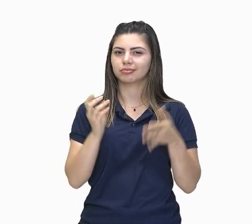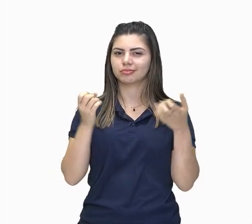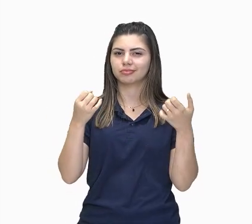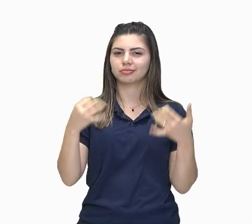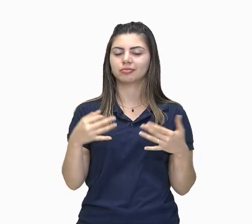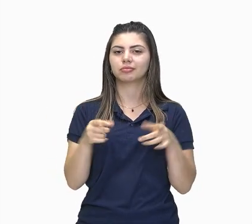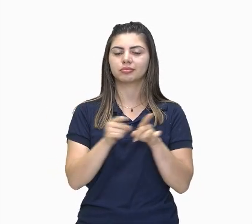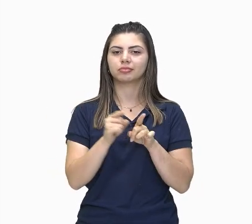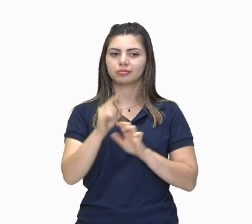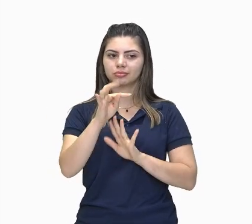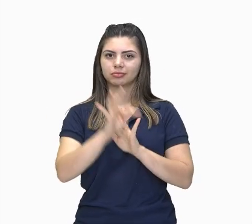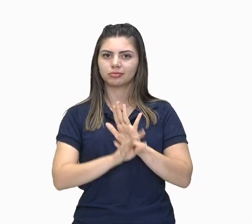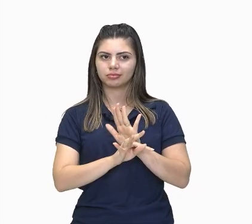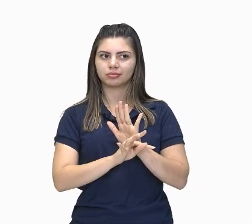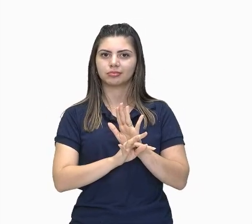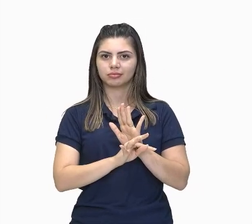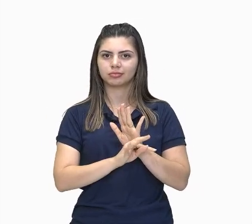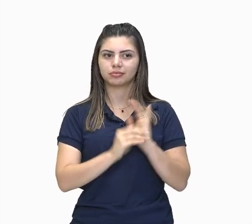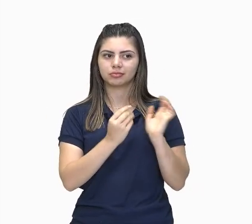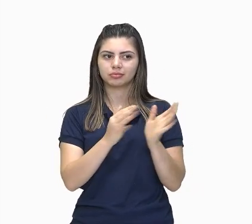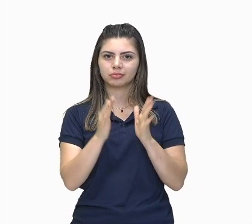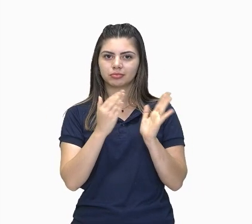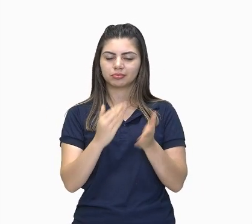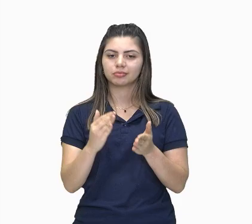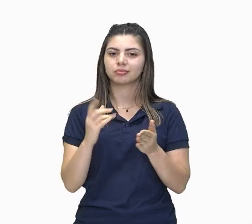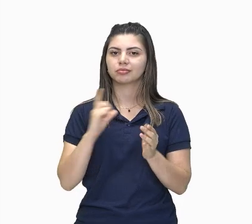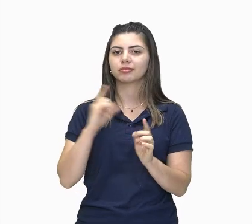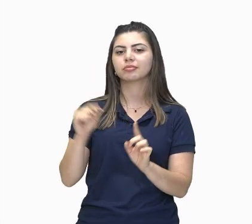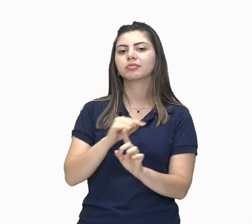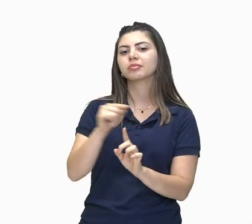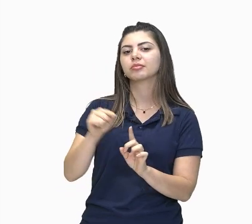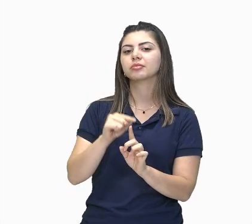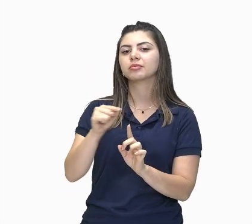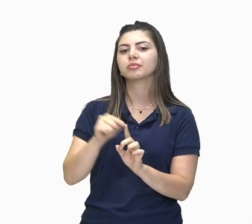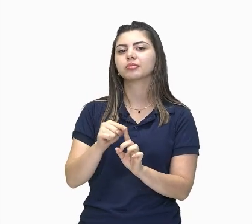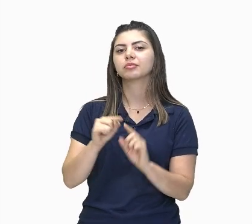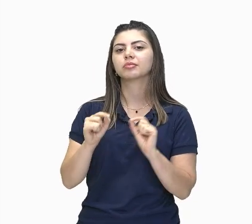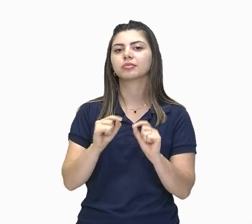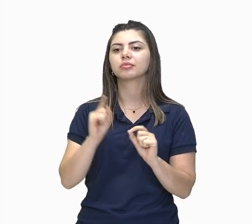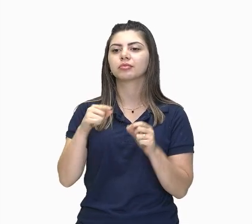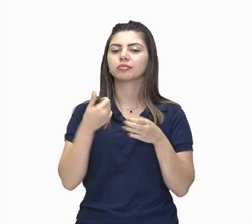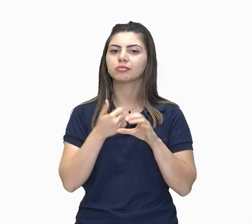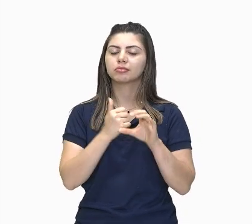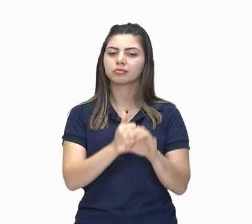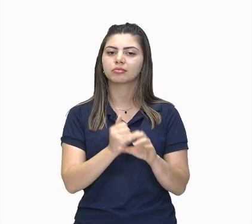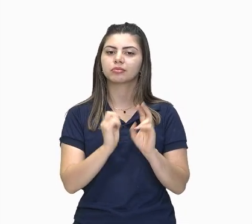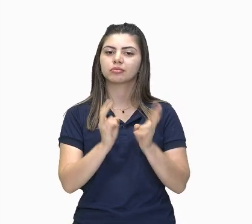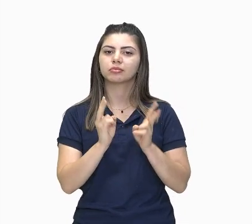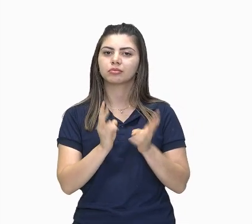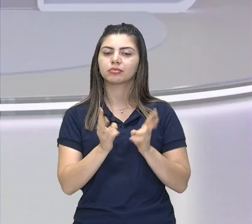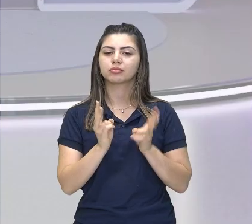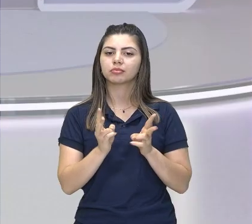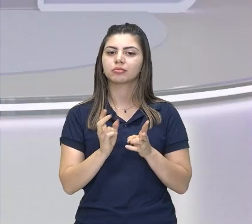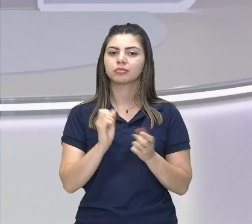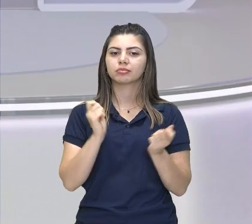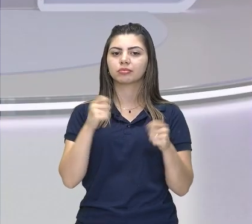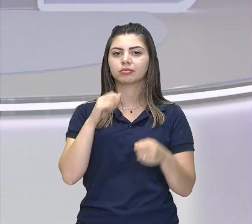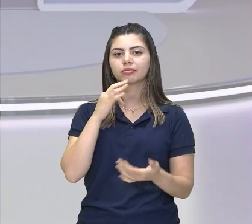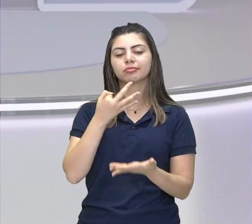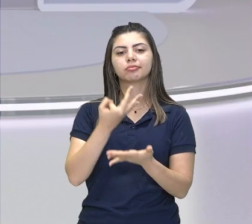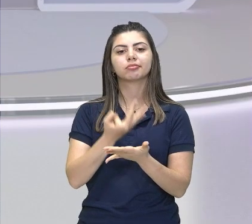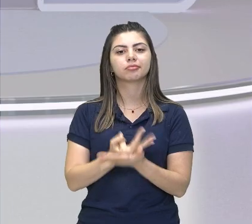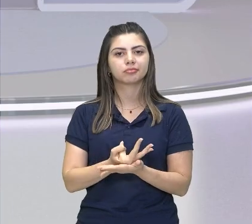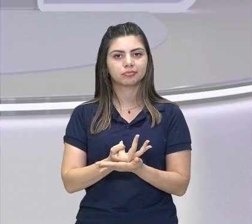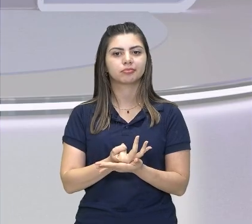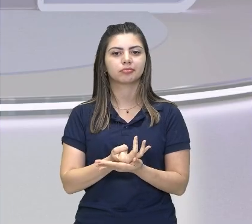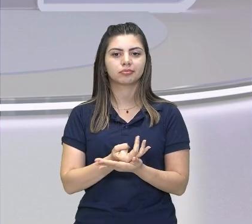escutar, eles tiveram uma finalidade de manter a unidade dos cristãos, manter a unidade da fé,